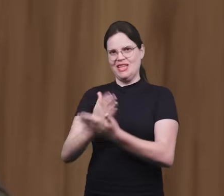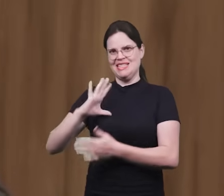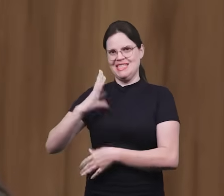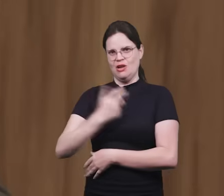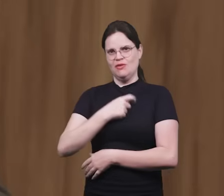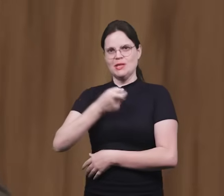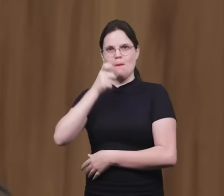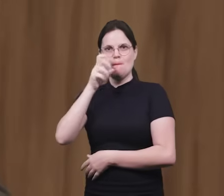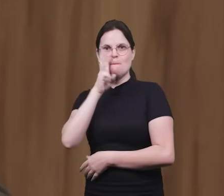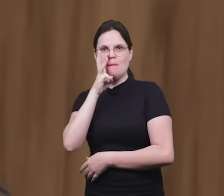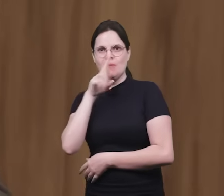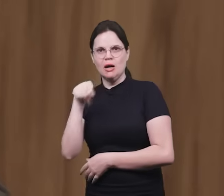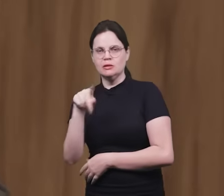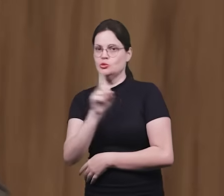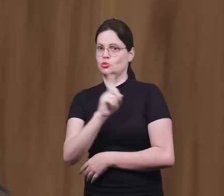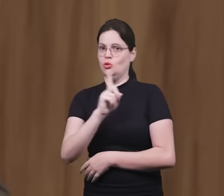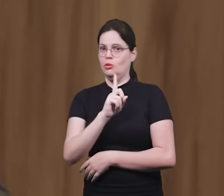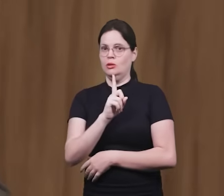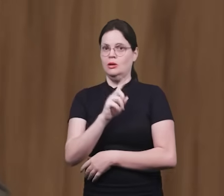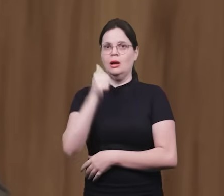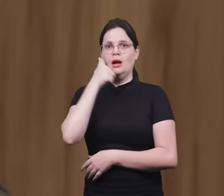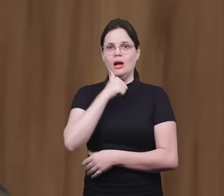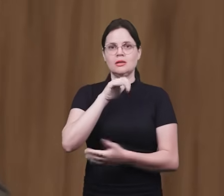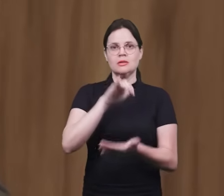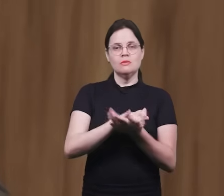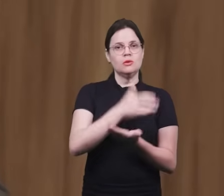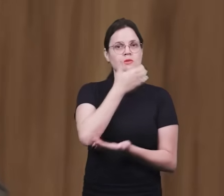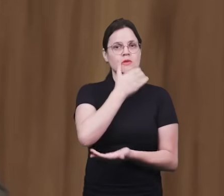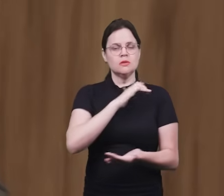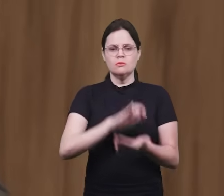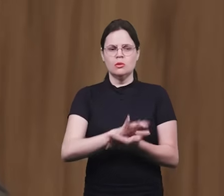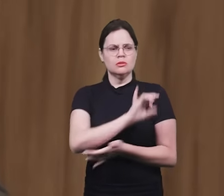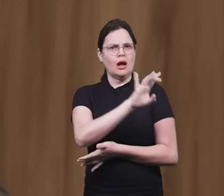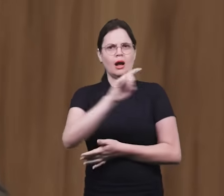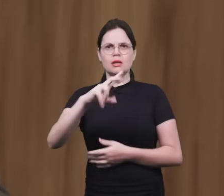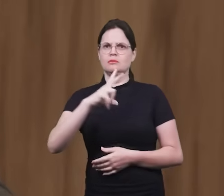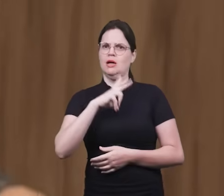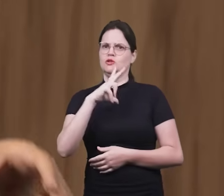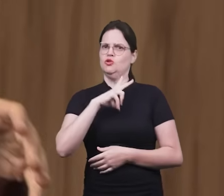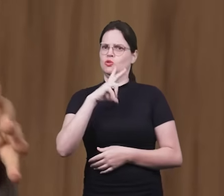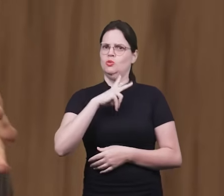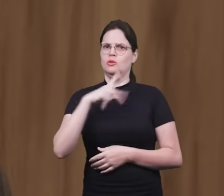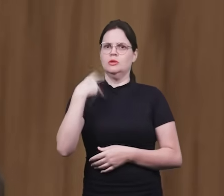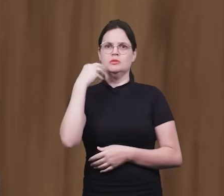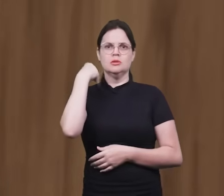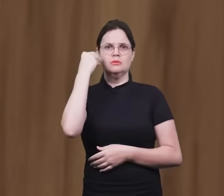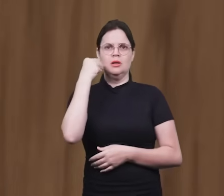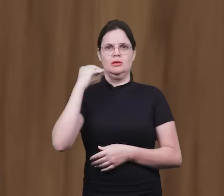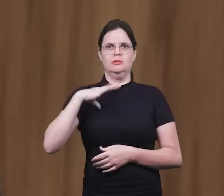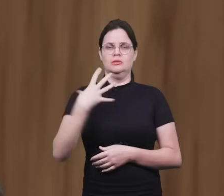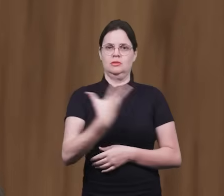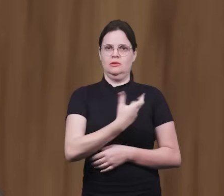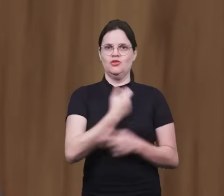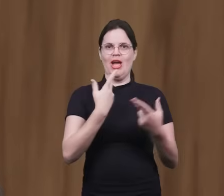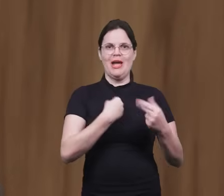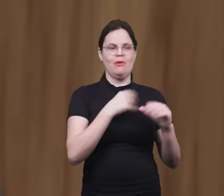experiência com Deus. O esposo também, ele deve ter a sua própria experiência, porque a porção de cada